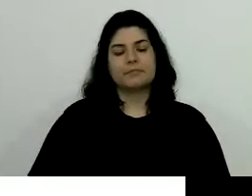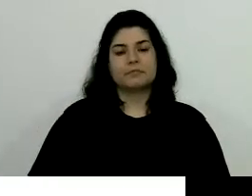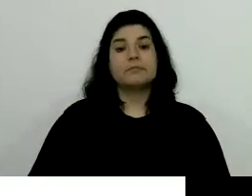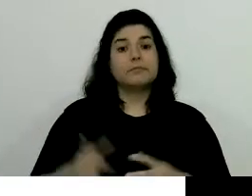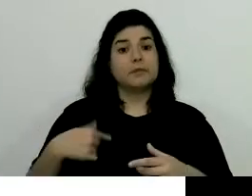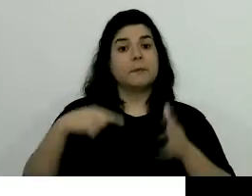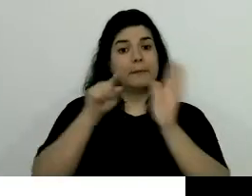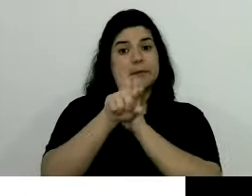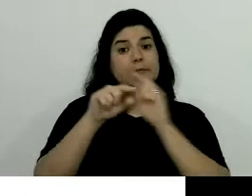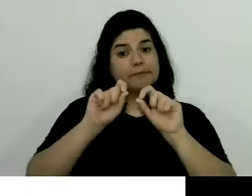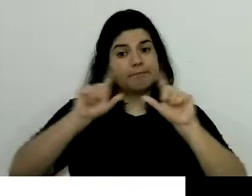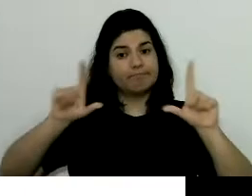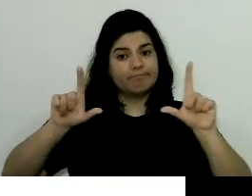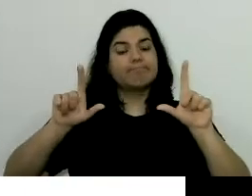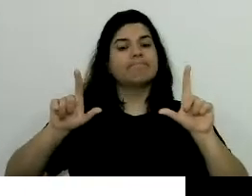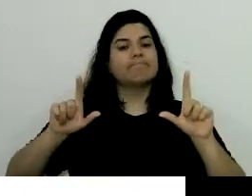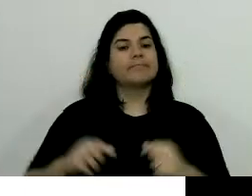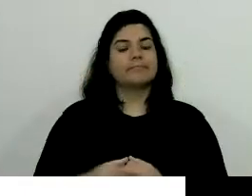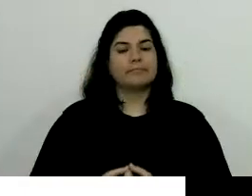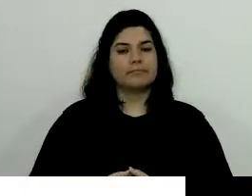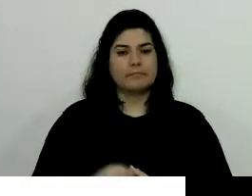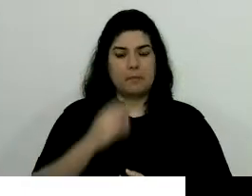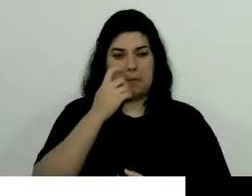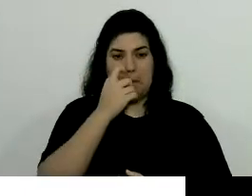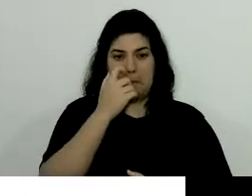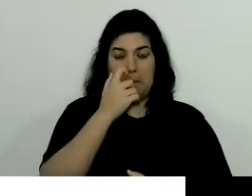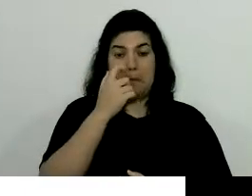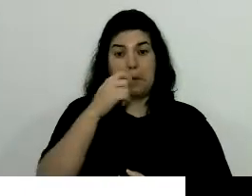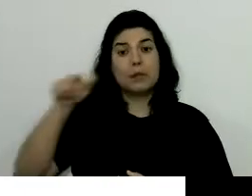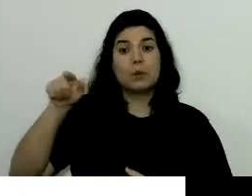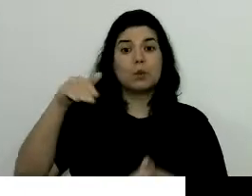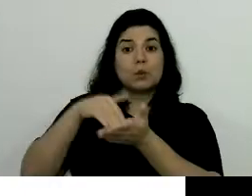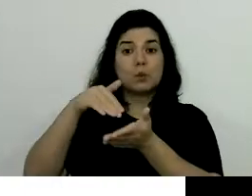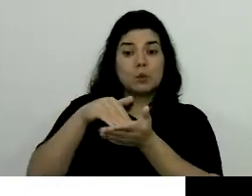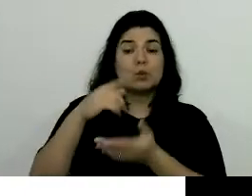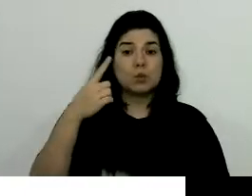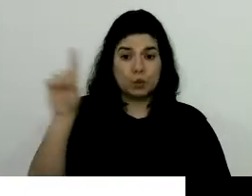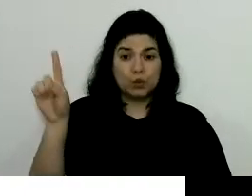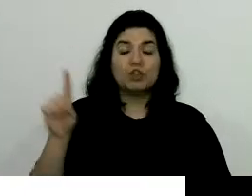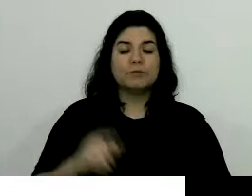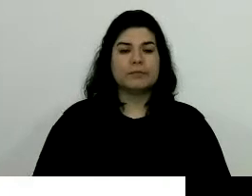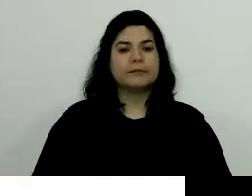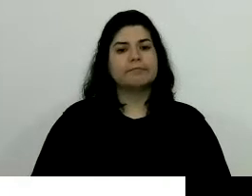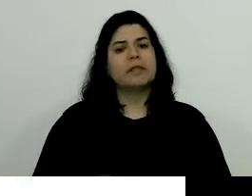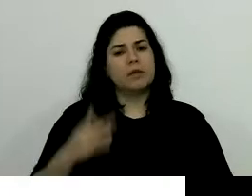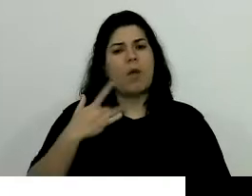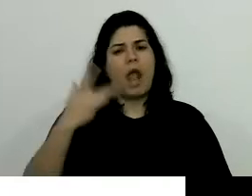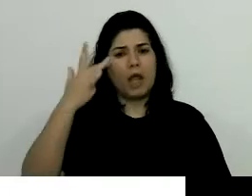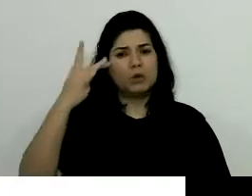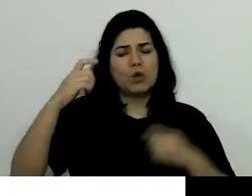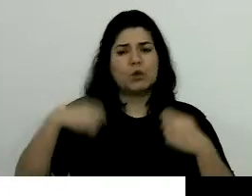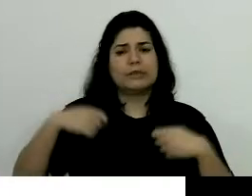essas questões com esta última, que eu acho que merece ser debatido, né?